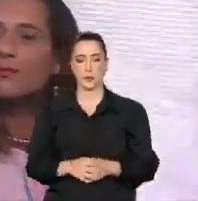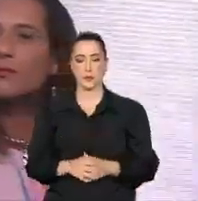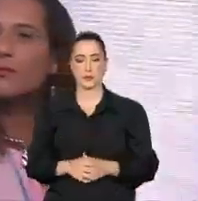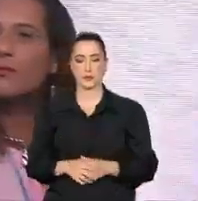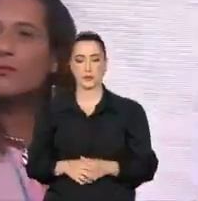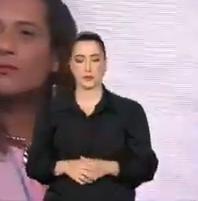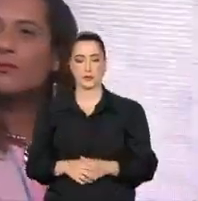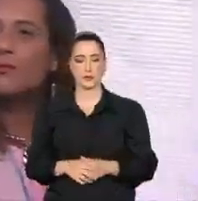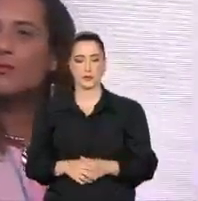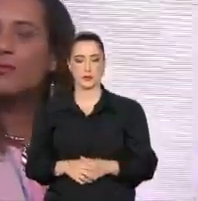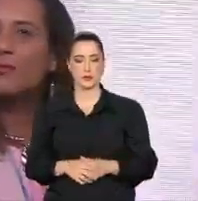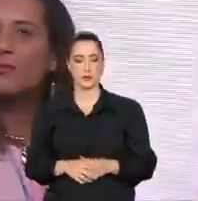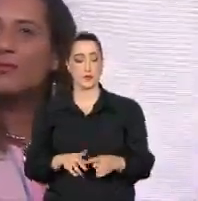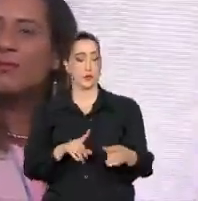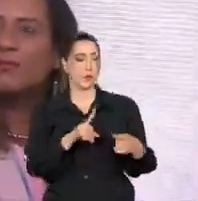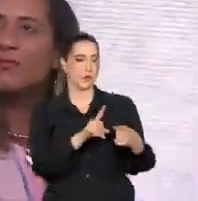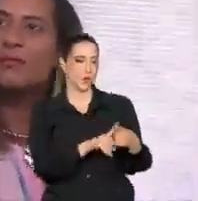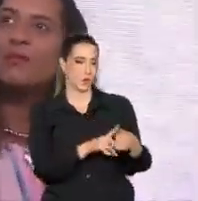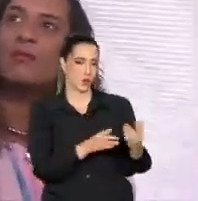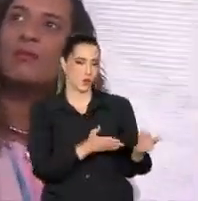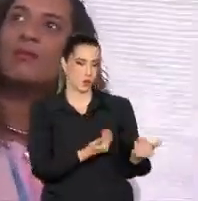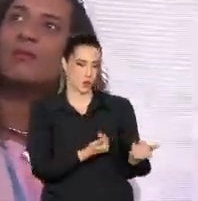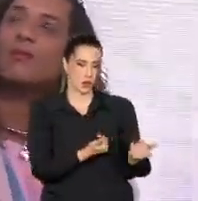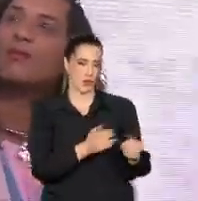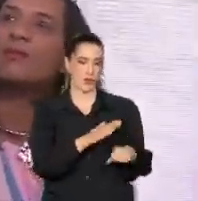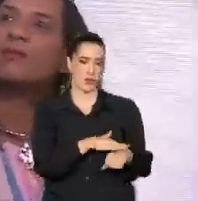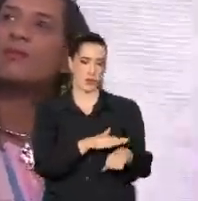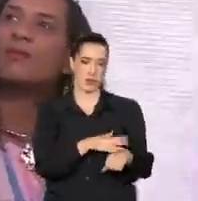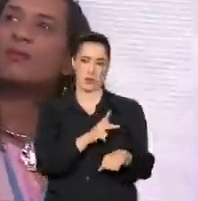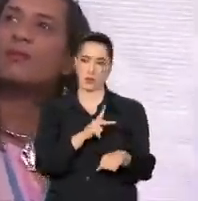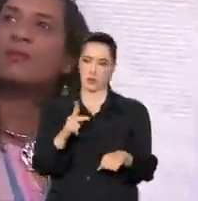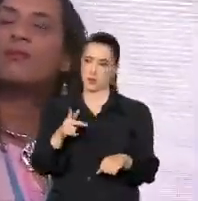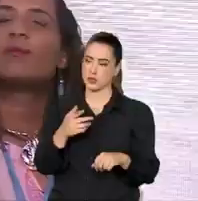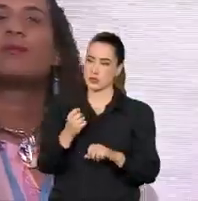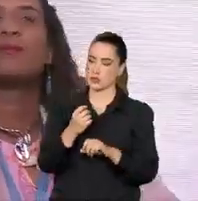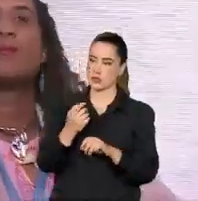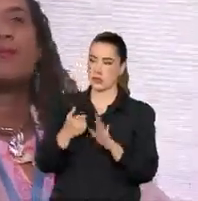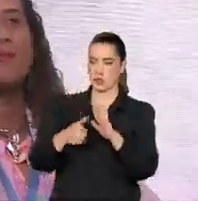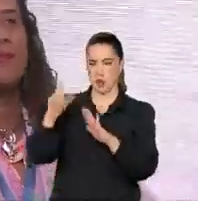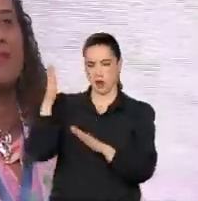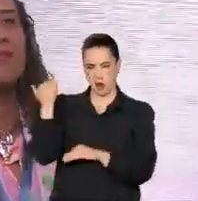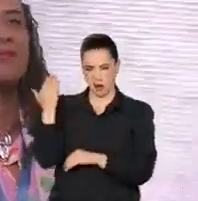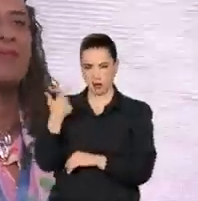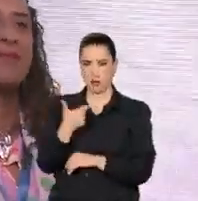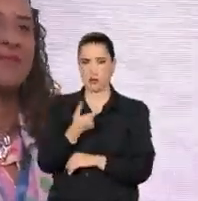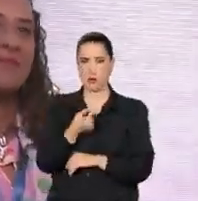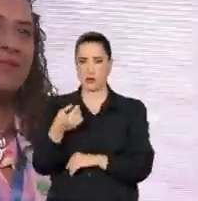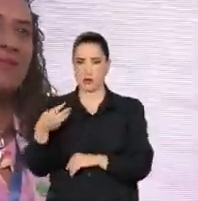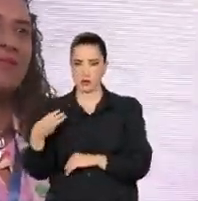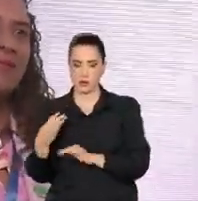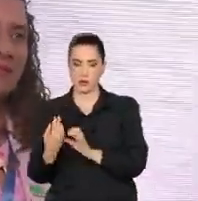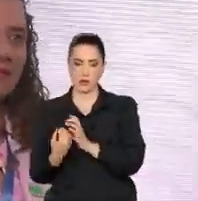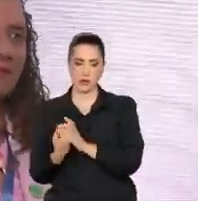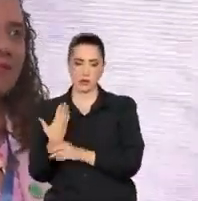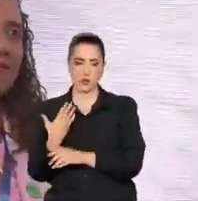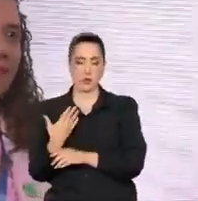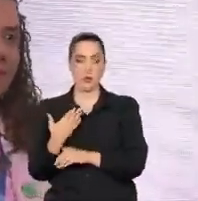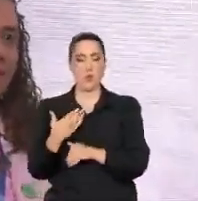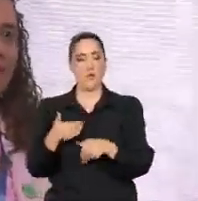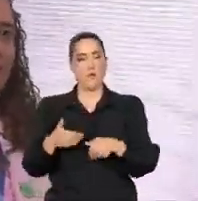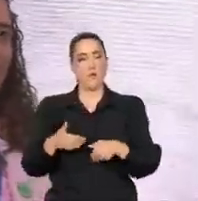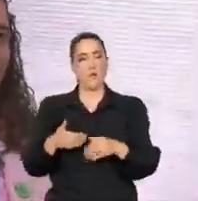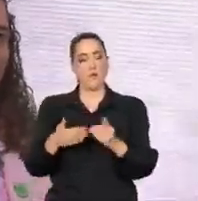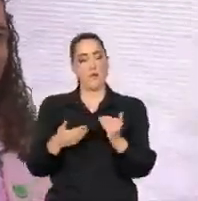era um jovem que, quando presidente em 2003, quando foi lançar o Fome